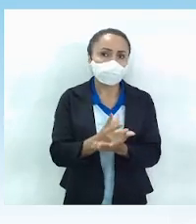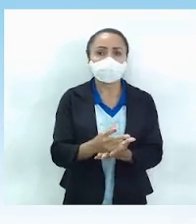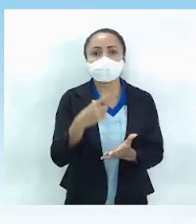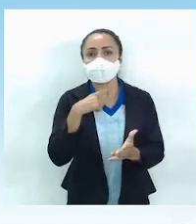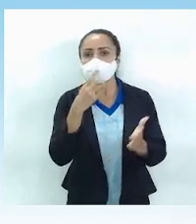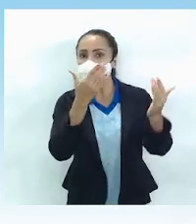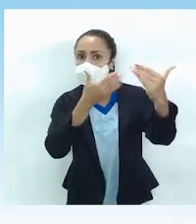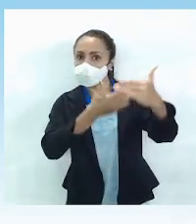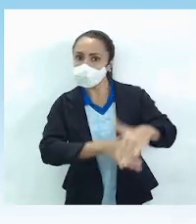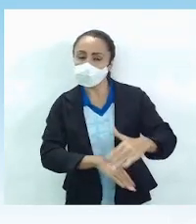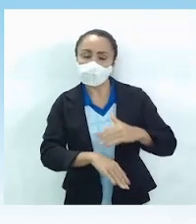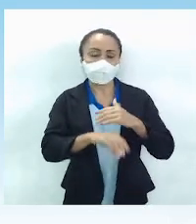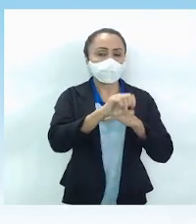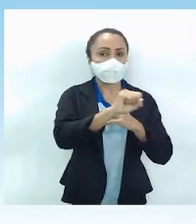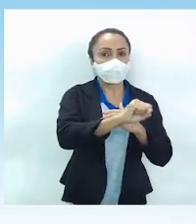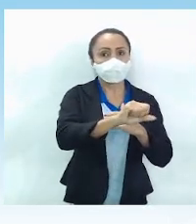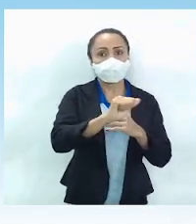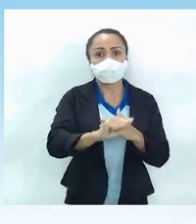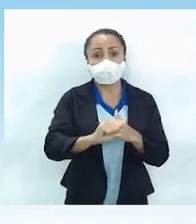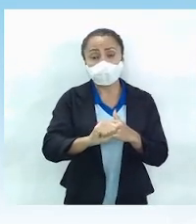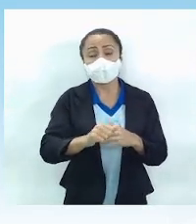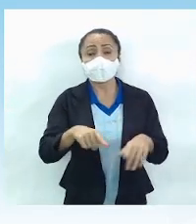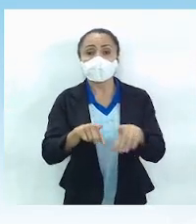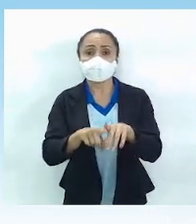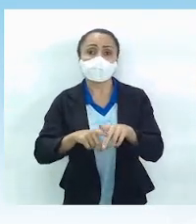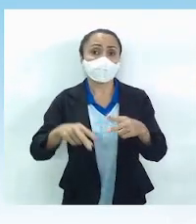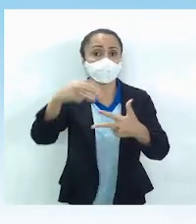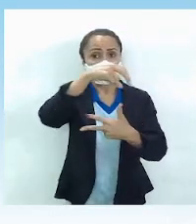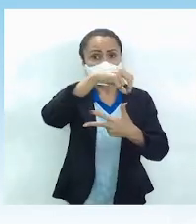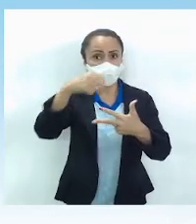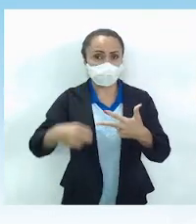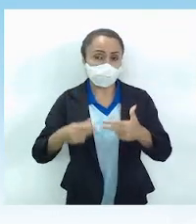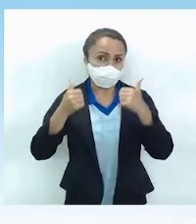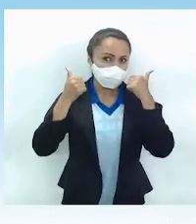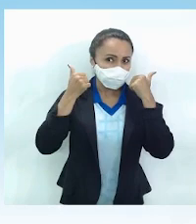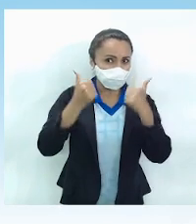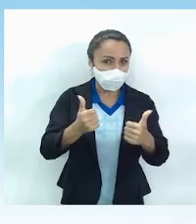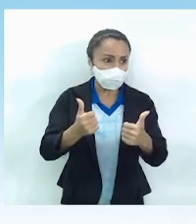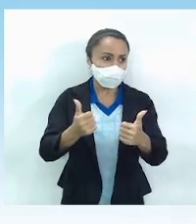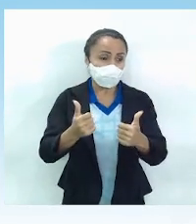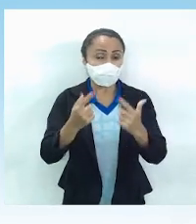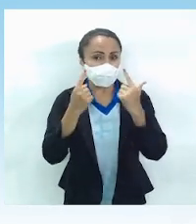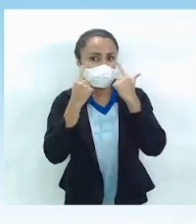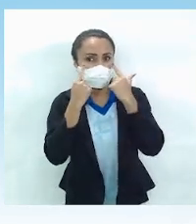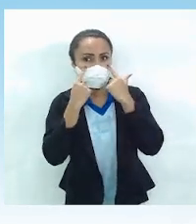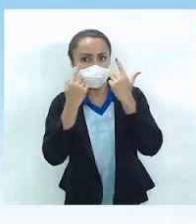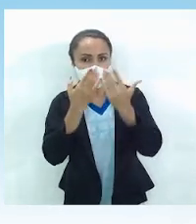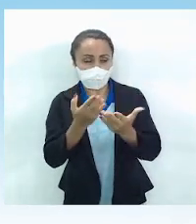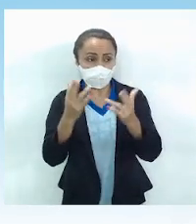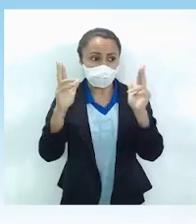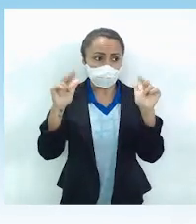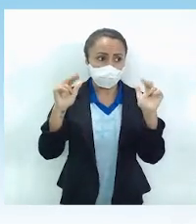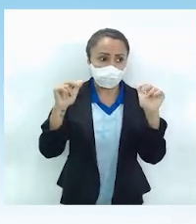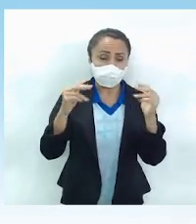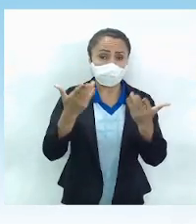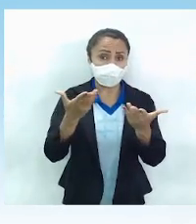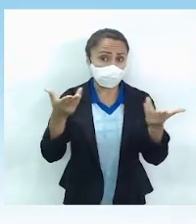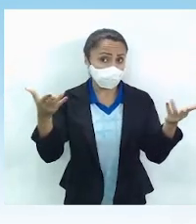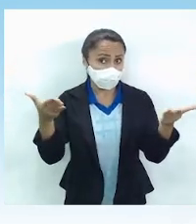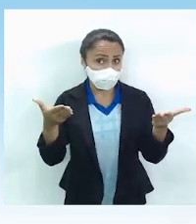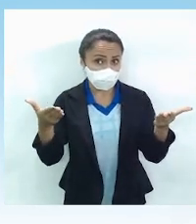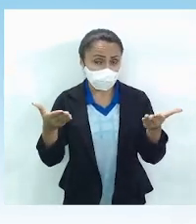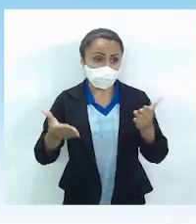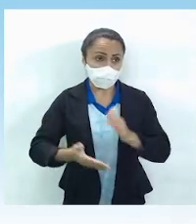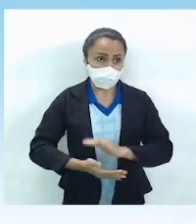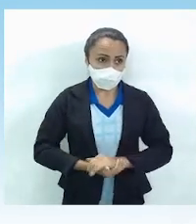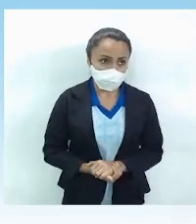SSA como são cobradas também no Enem, beleza? Então se liguem aí nos temas que a gente vai fazer. Olha